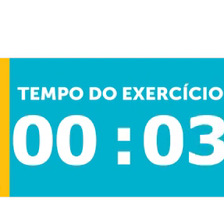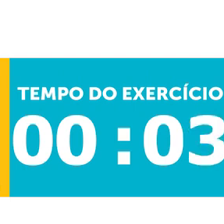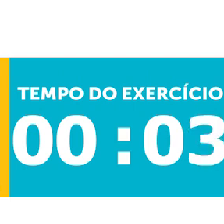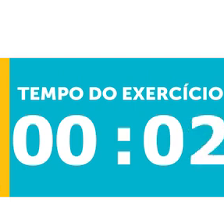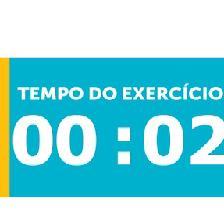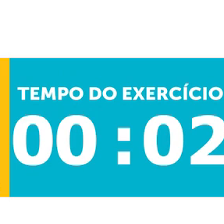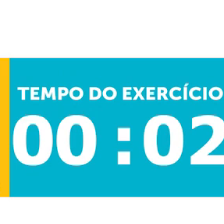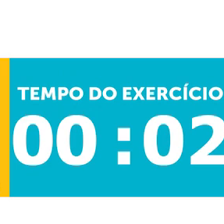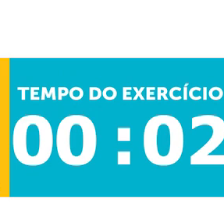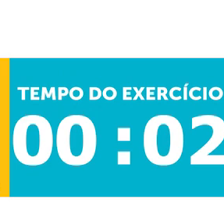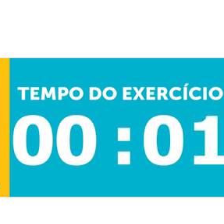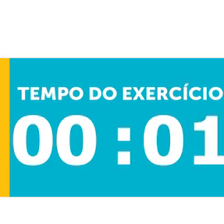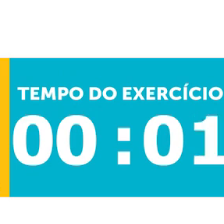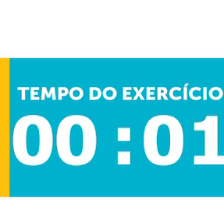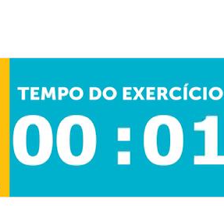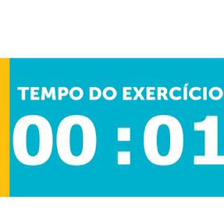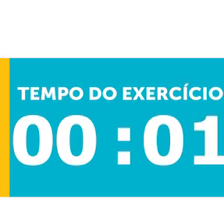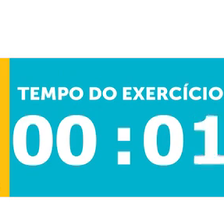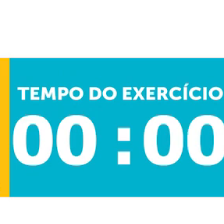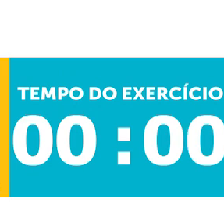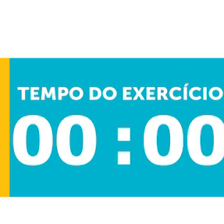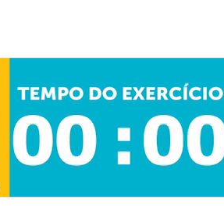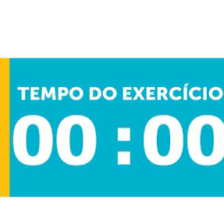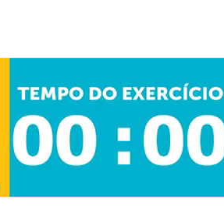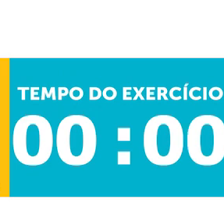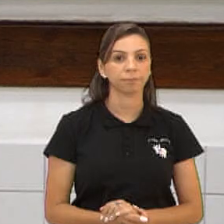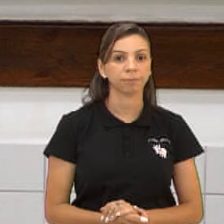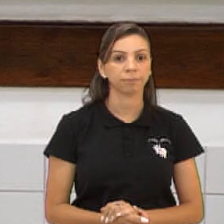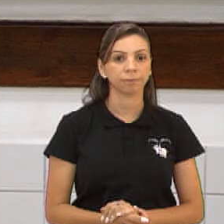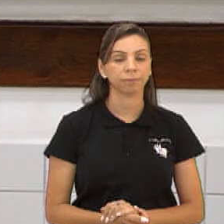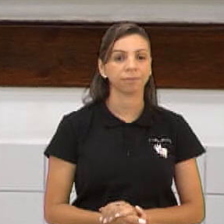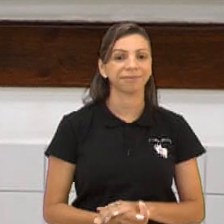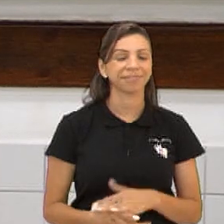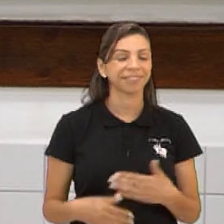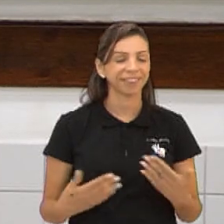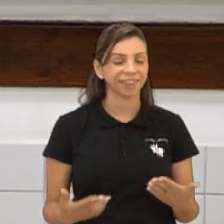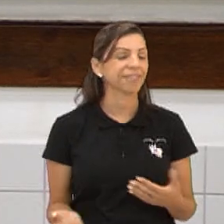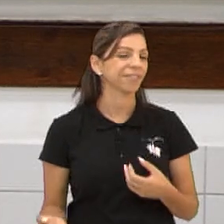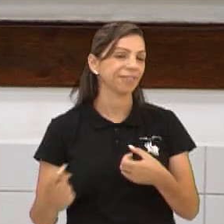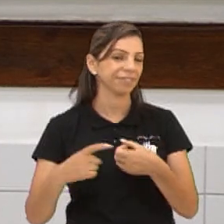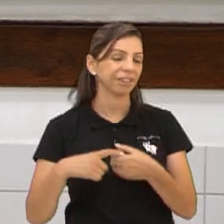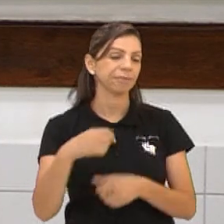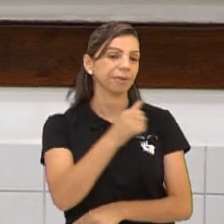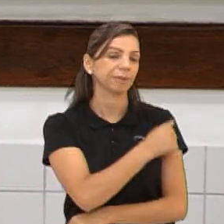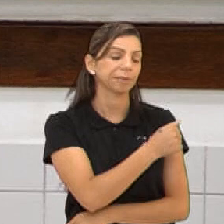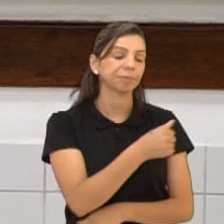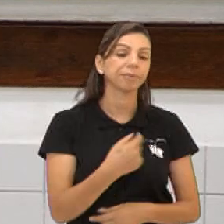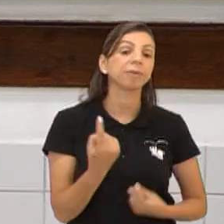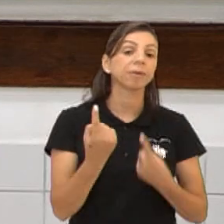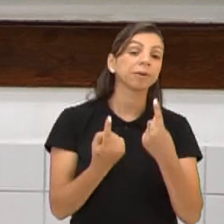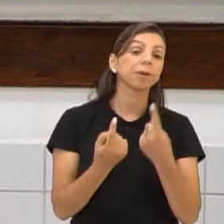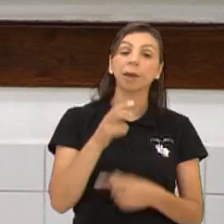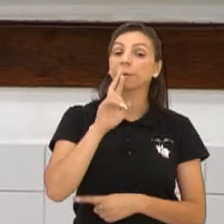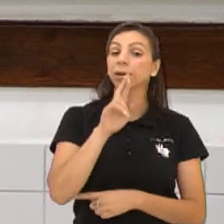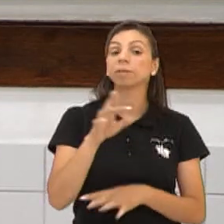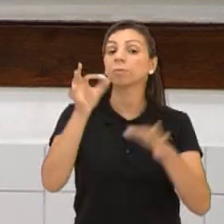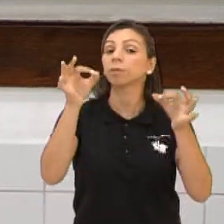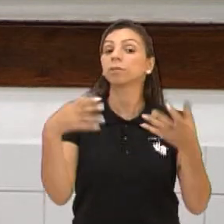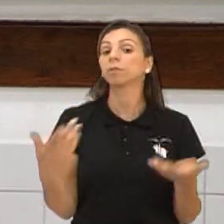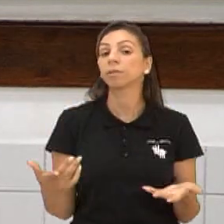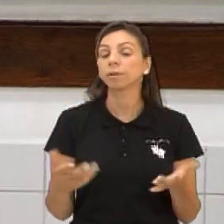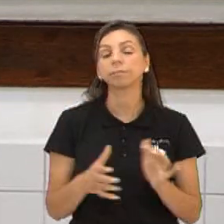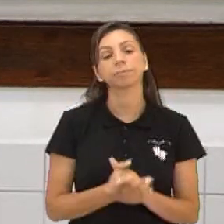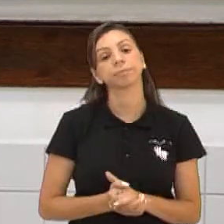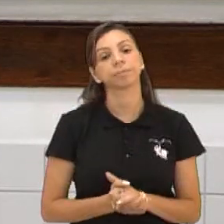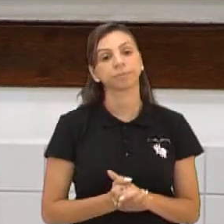E aí o Olá estudante E aí qual foi a resposta você marcou